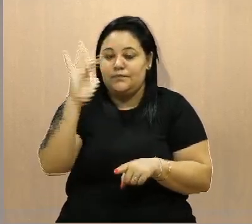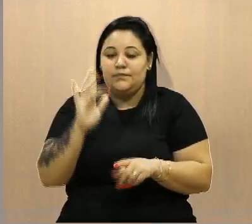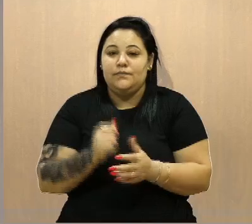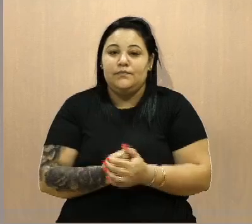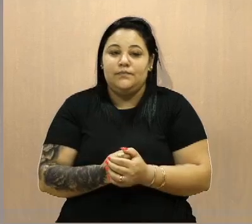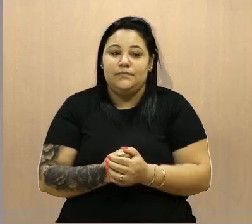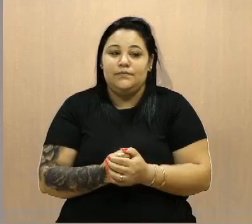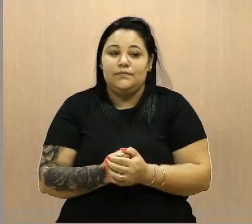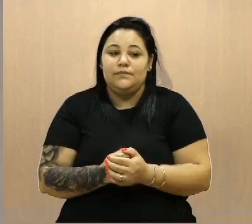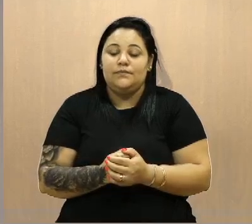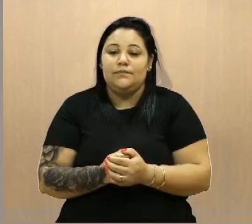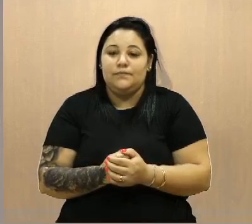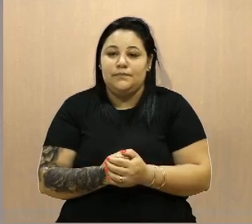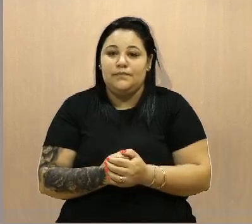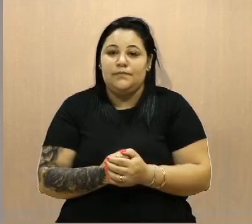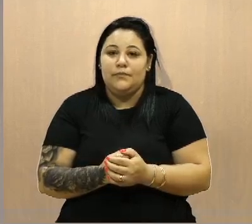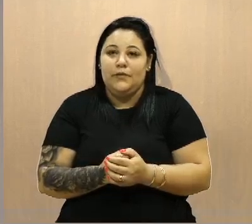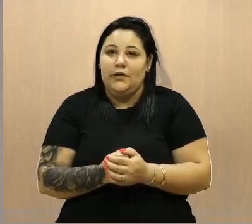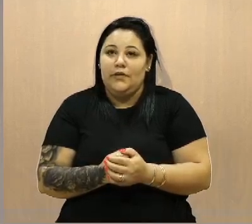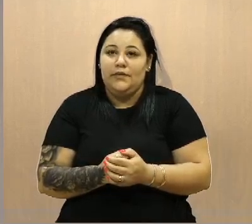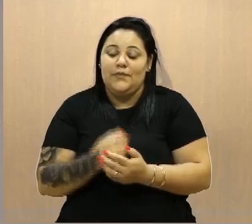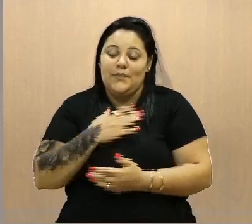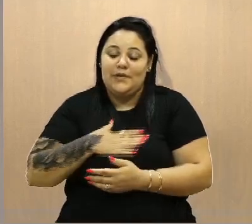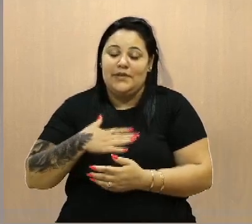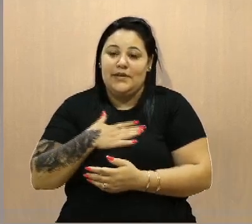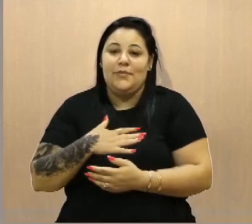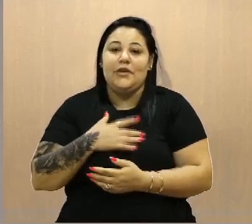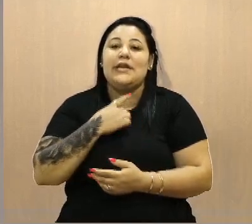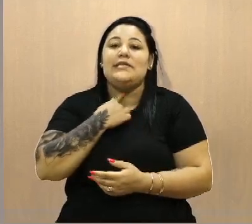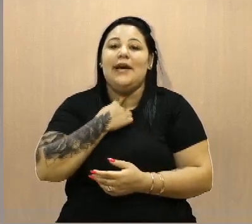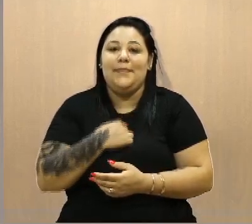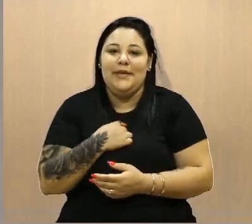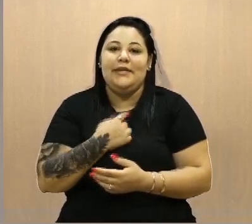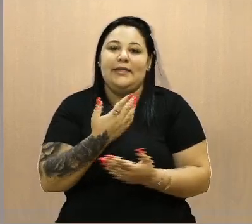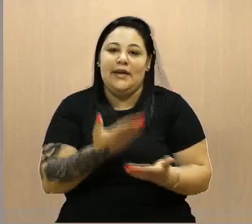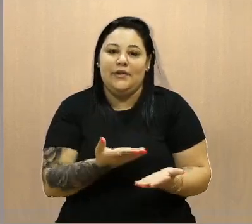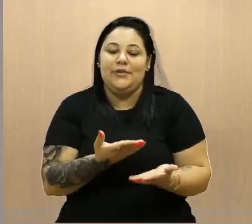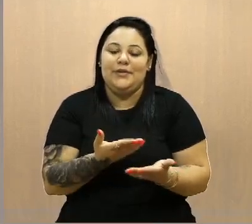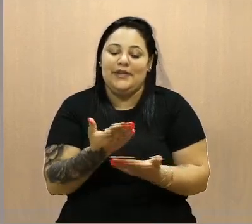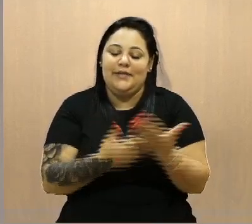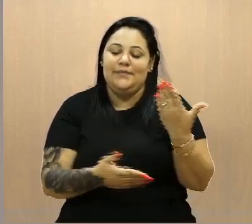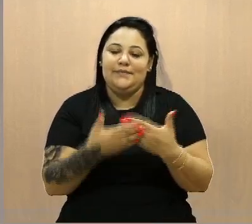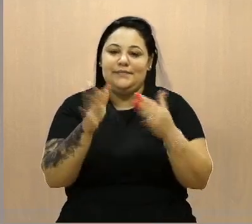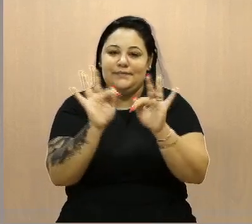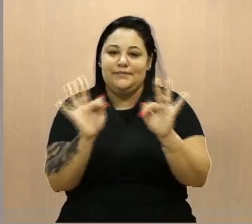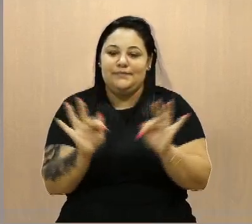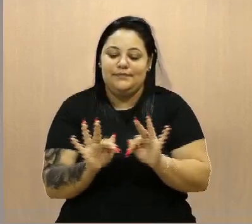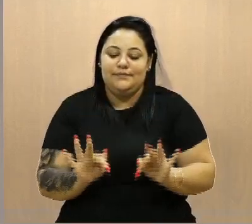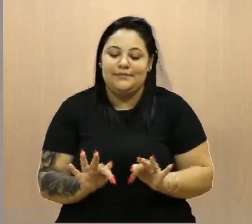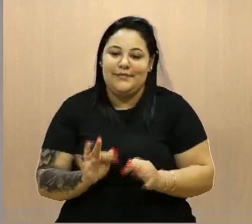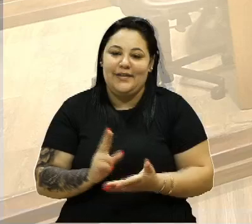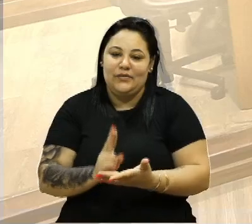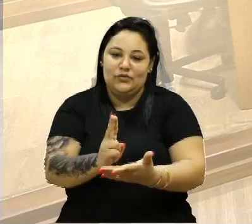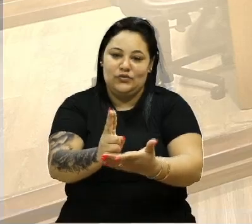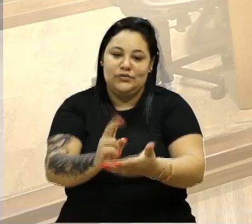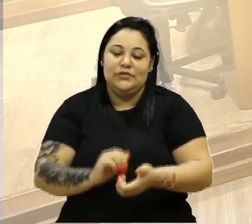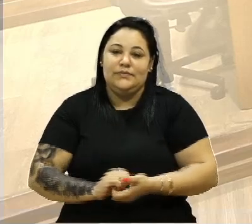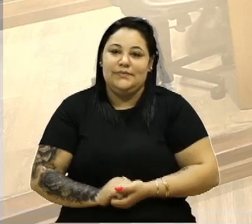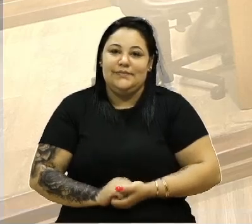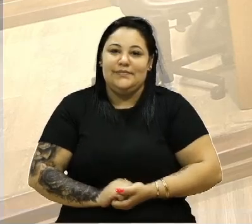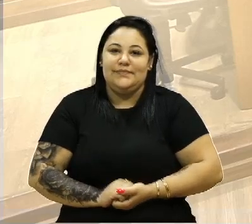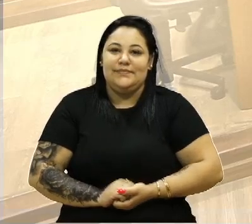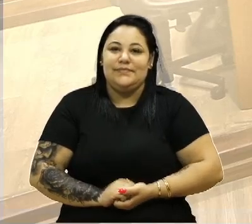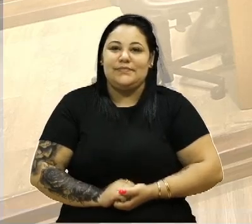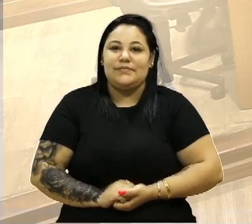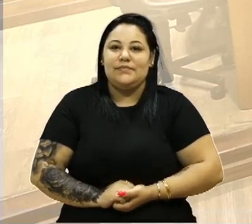enfim, foi um prazer e lhe desejo toda felicidade daqui para frente. uma